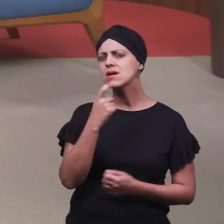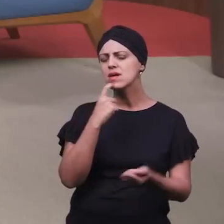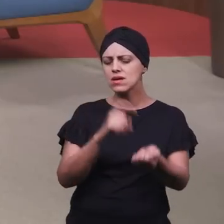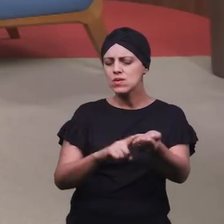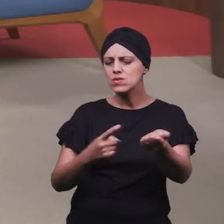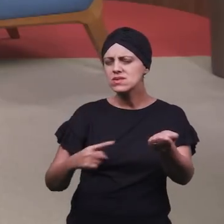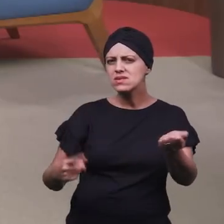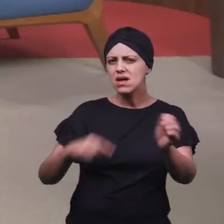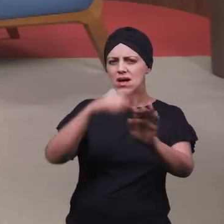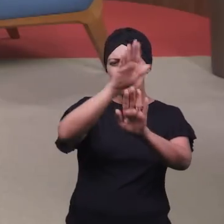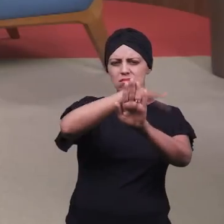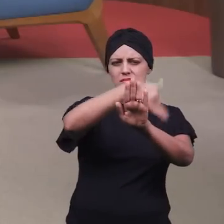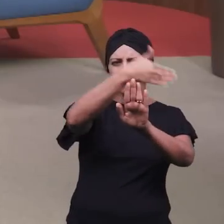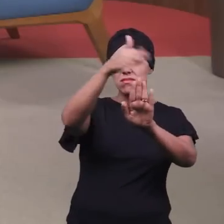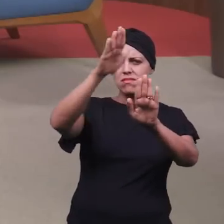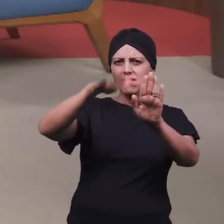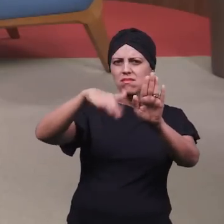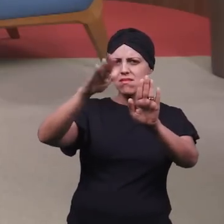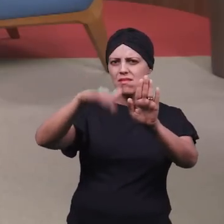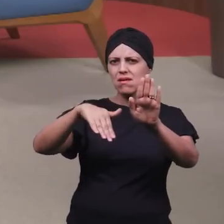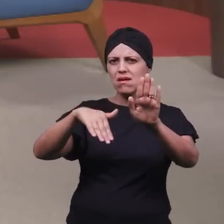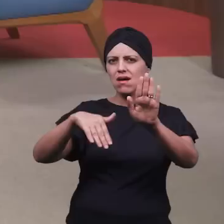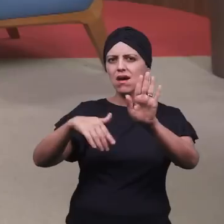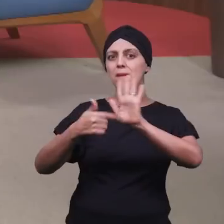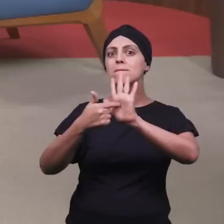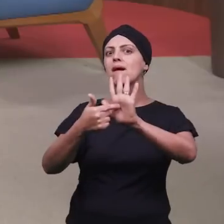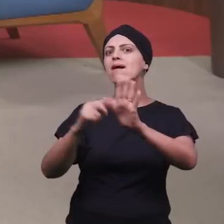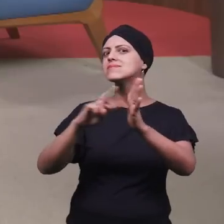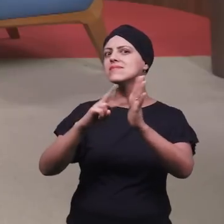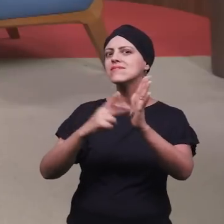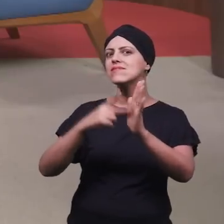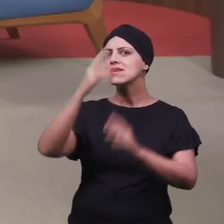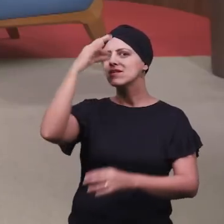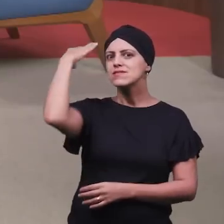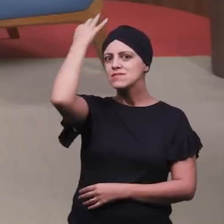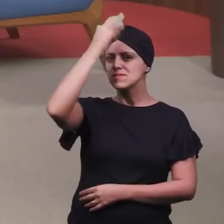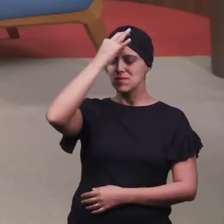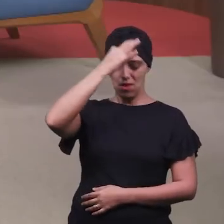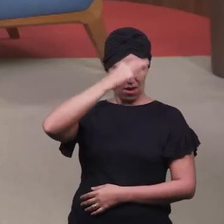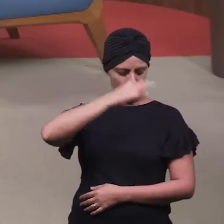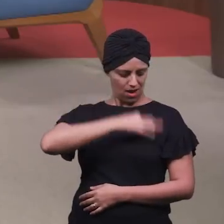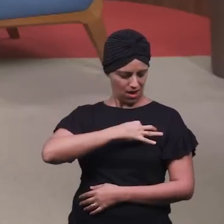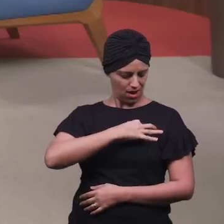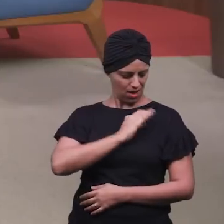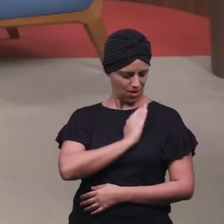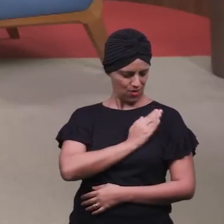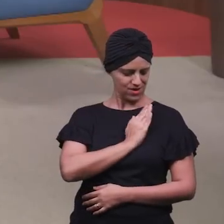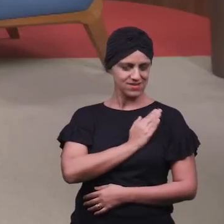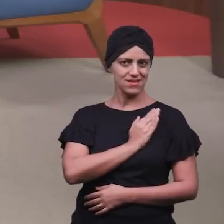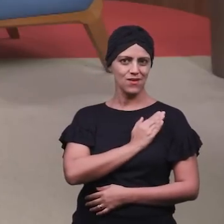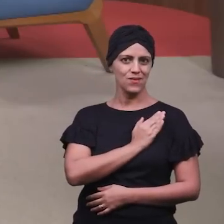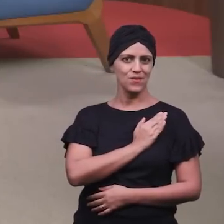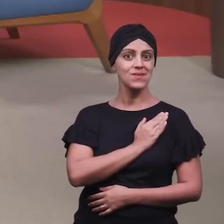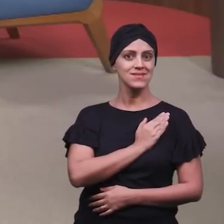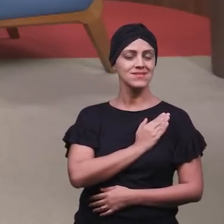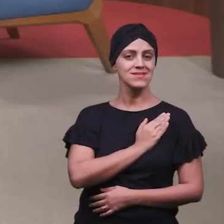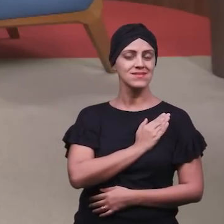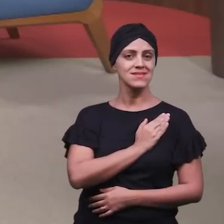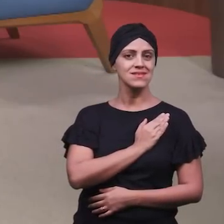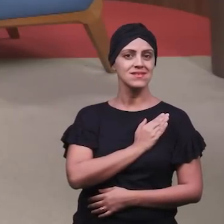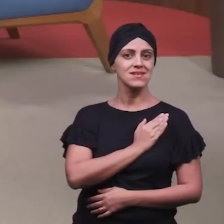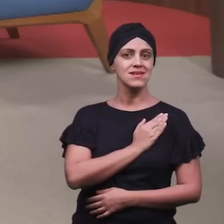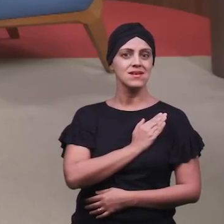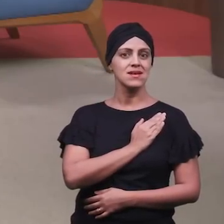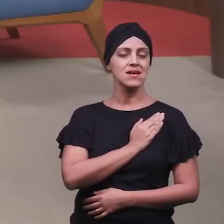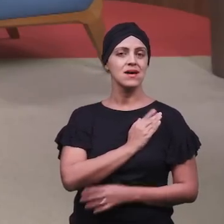sangue ali, que profeticamente aponta para o Espírito Santo nos nossos corações. Ele produzia efeitos para quem